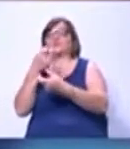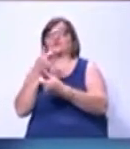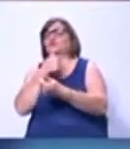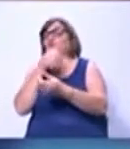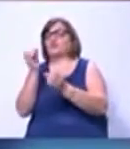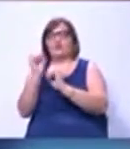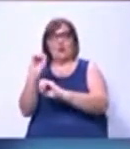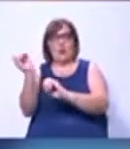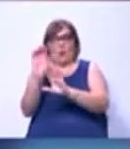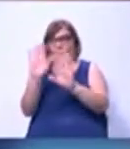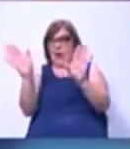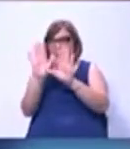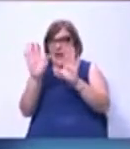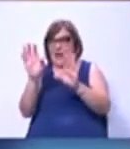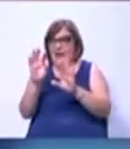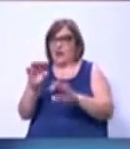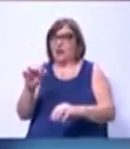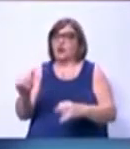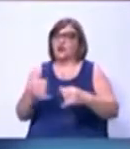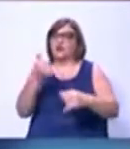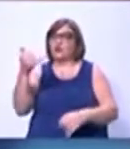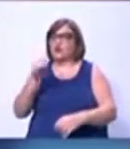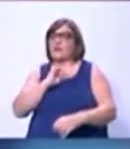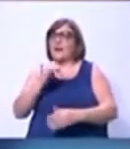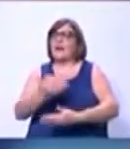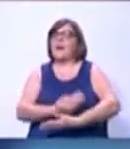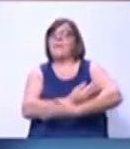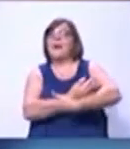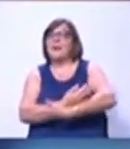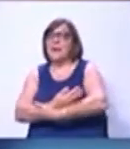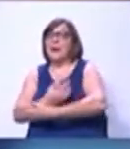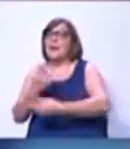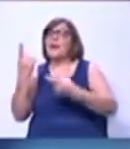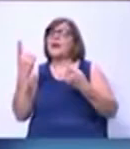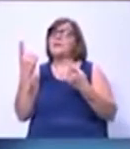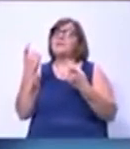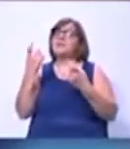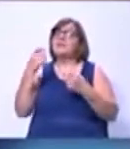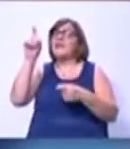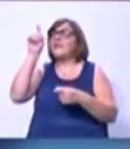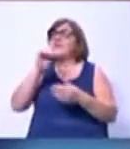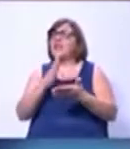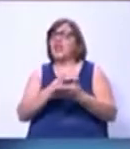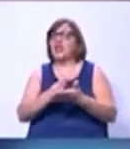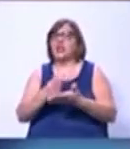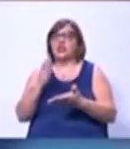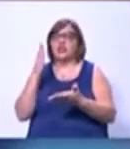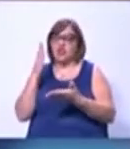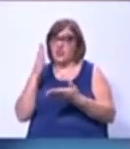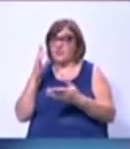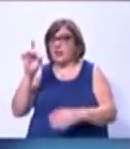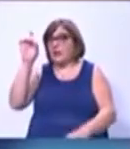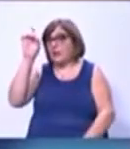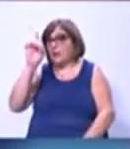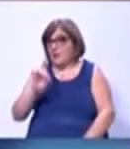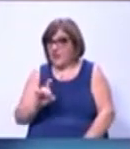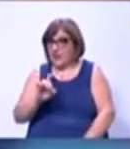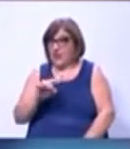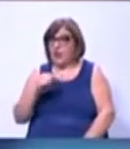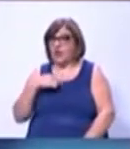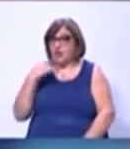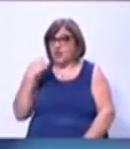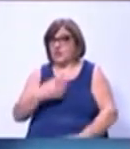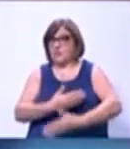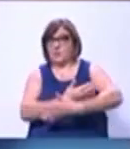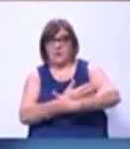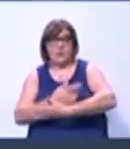não há mais dúvidas. Mito 2, o bebê só tem necessidades durante o dia. Bom, durante o dia nós sabemos que se o bebê